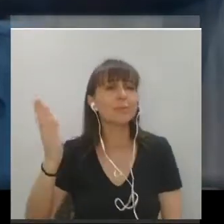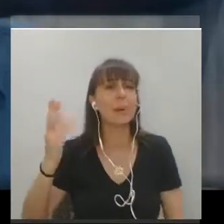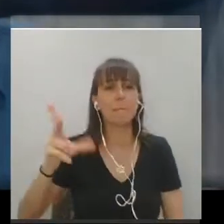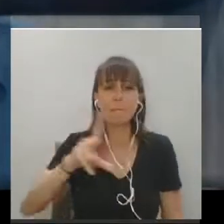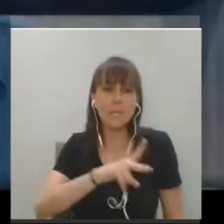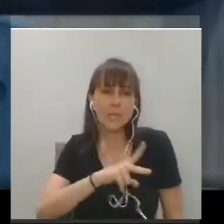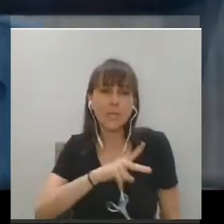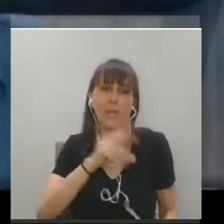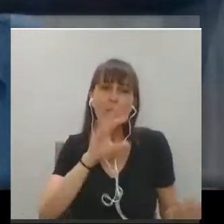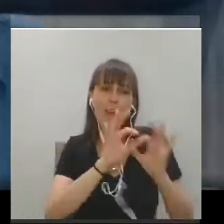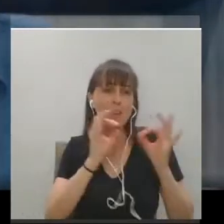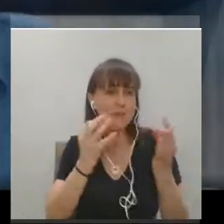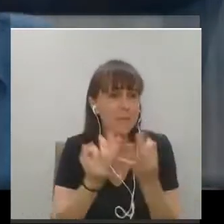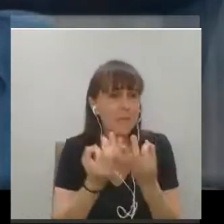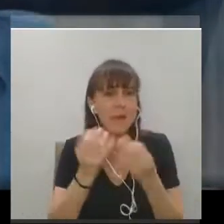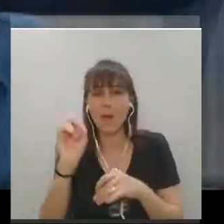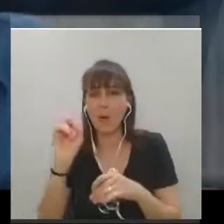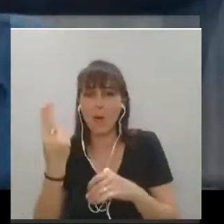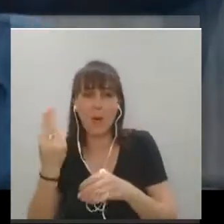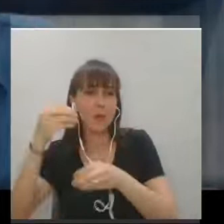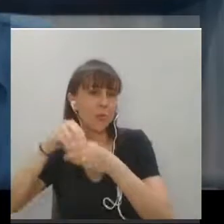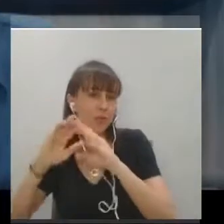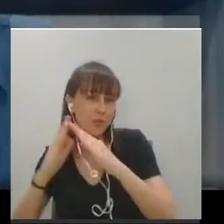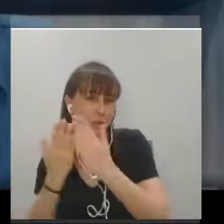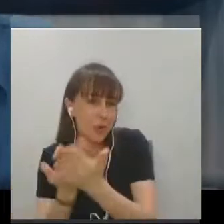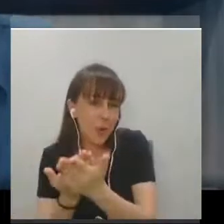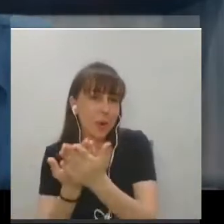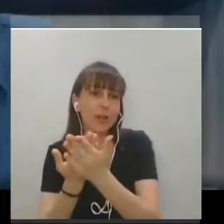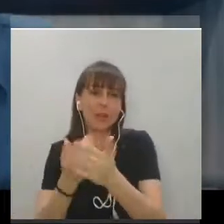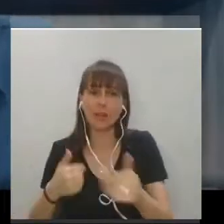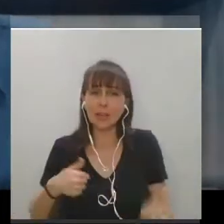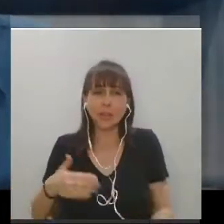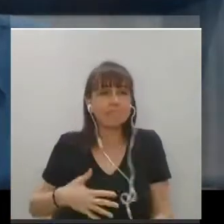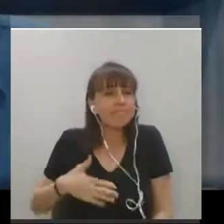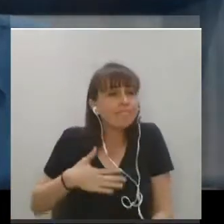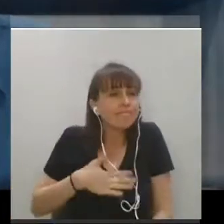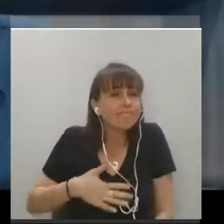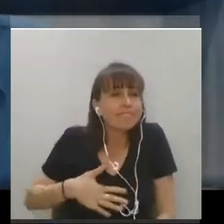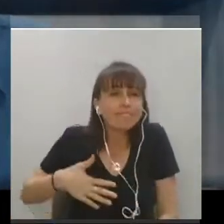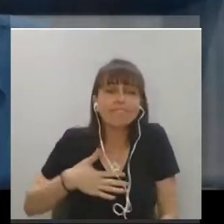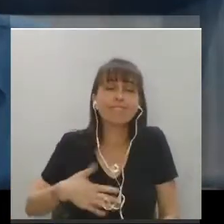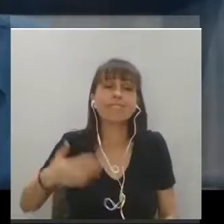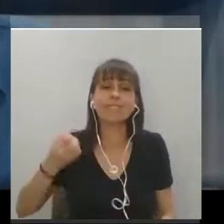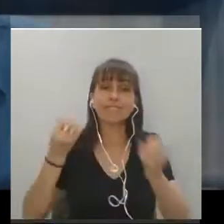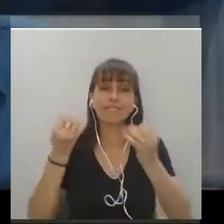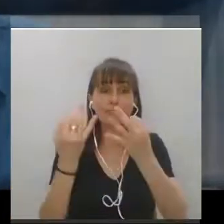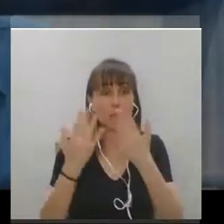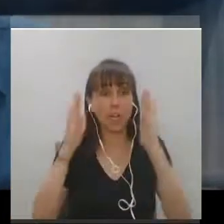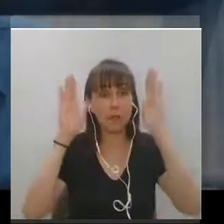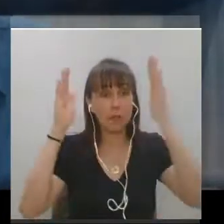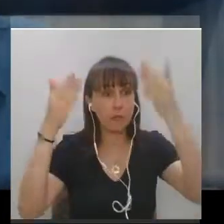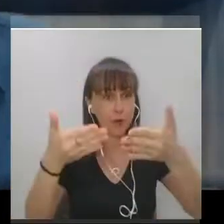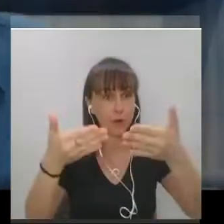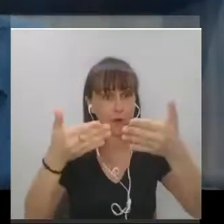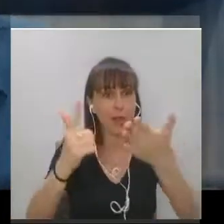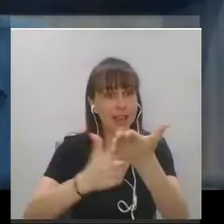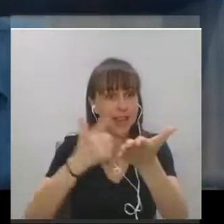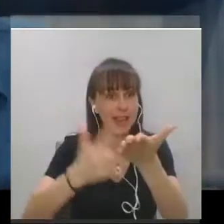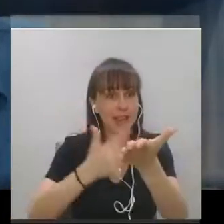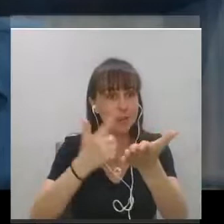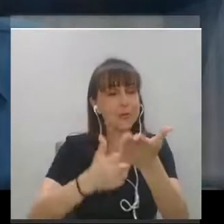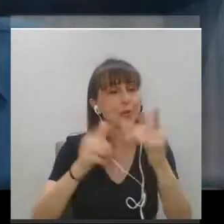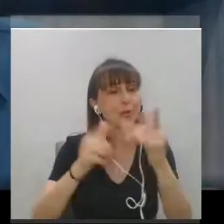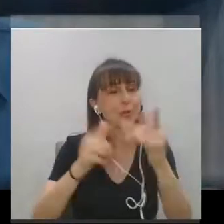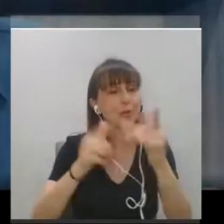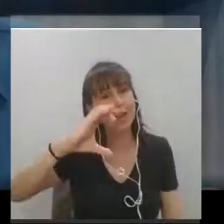Então, é sempre um prazer falar sobre livros, especialmente com enfoque nos livros clássicos, né? Agradeço a Claire,